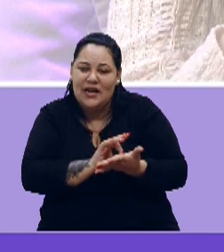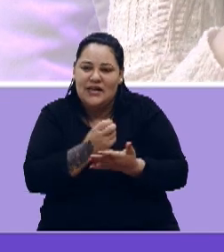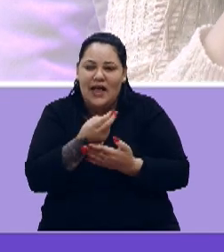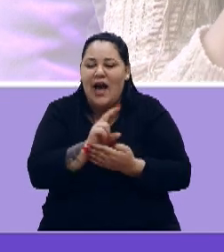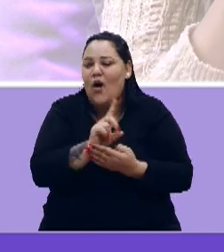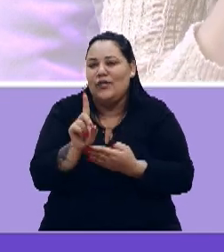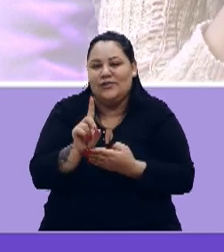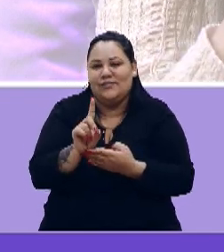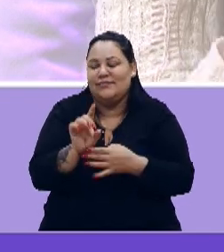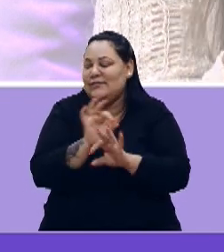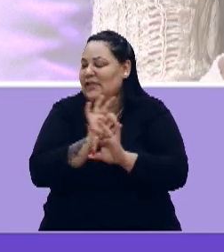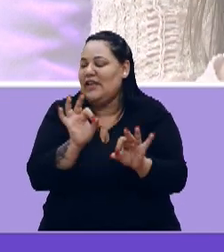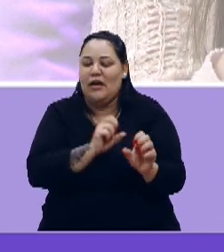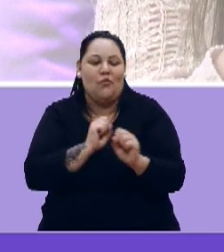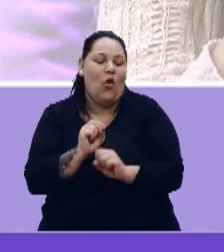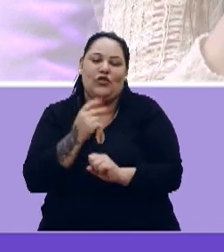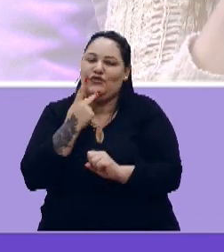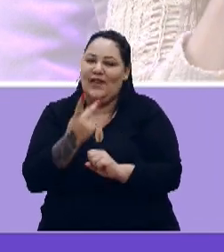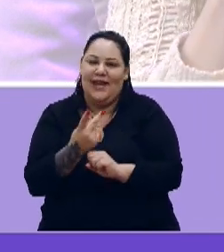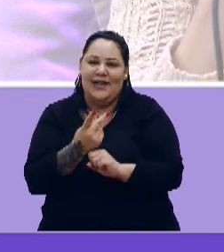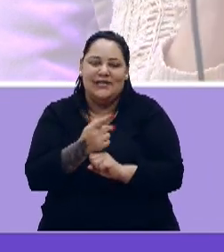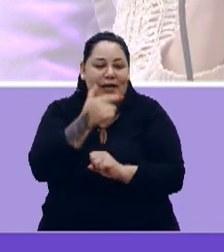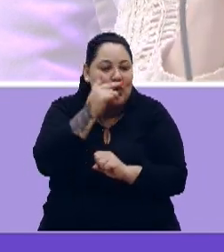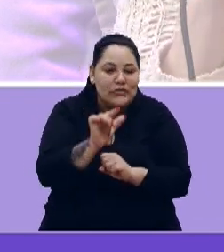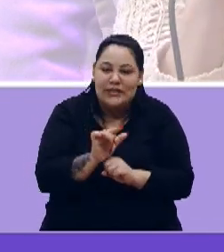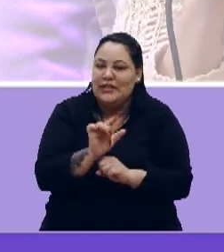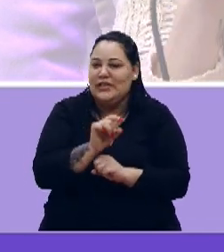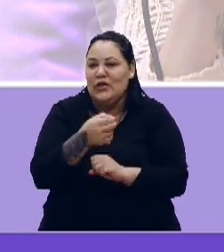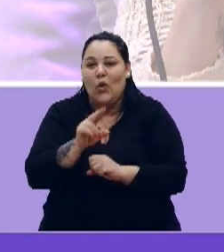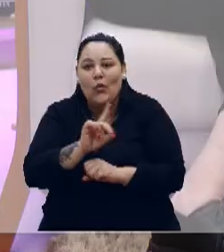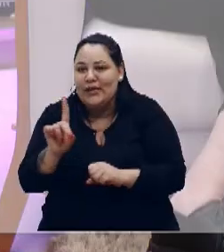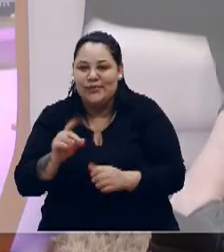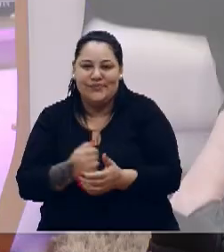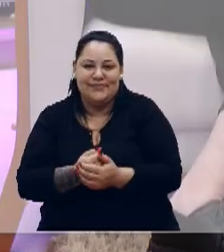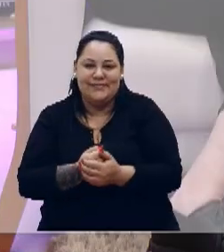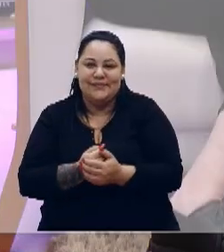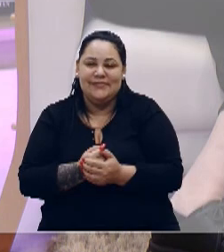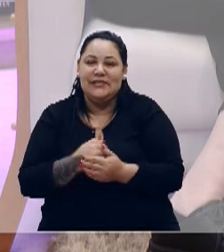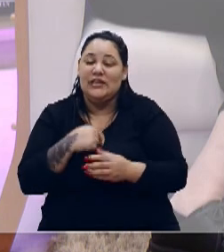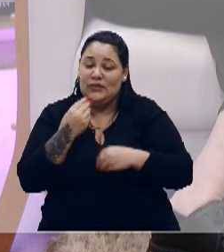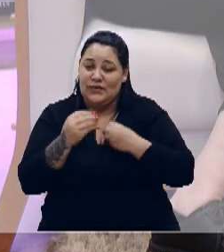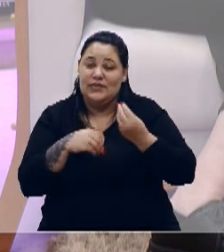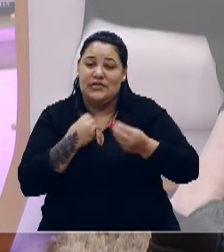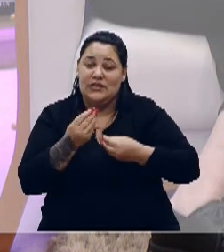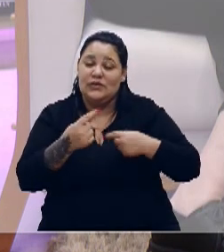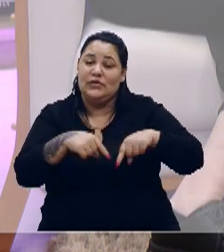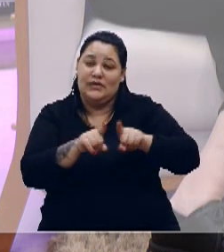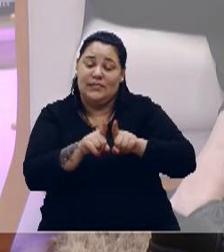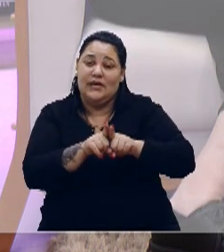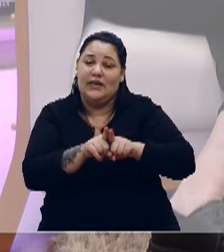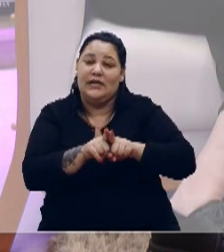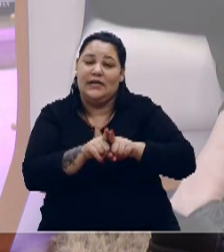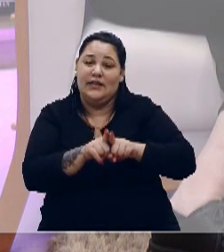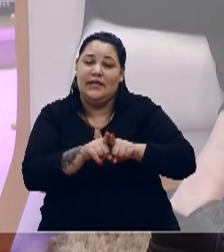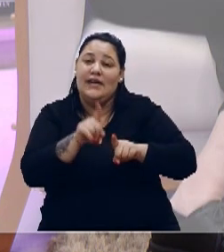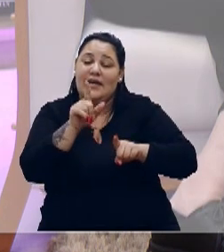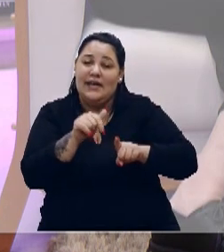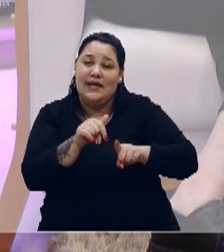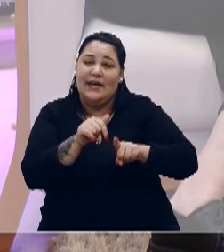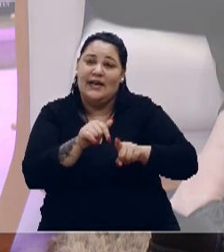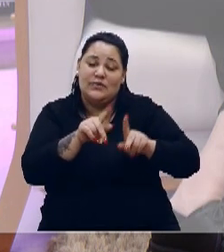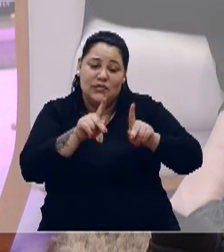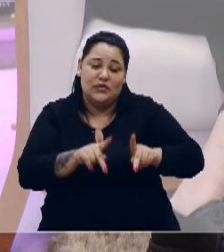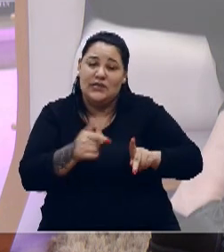ninguém vai poder dizer que vai construir. Então eu sinto que é muito mais uma questão de intolerância. As